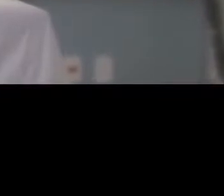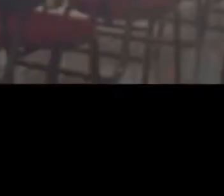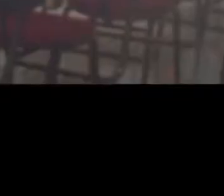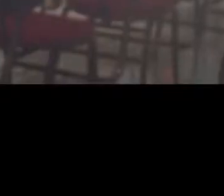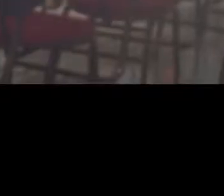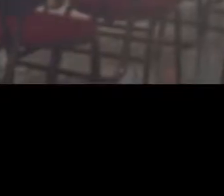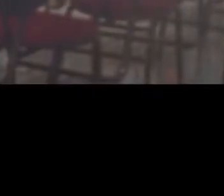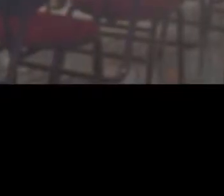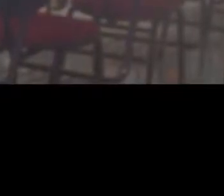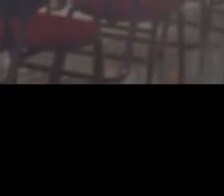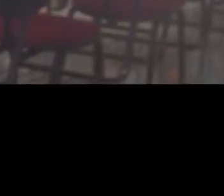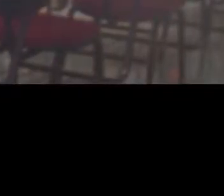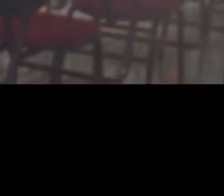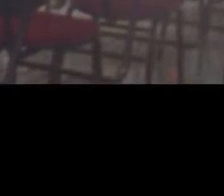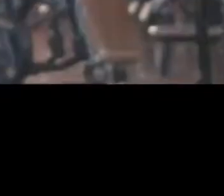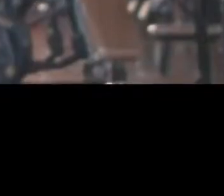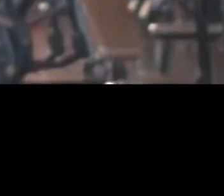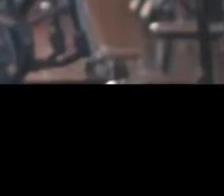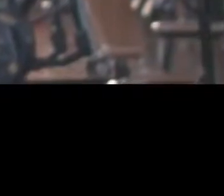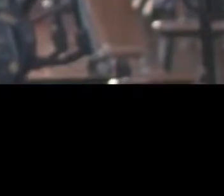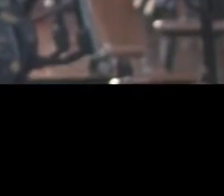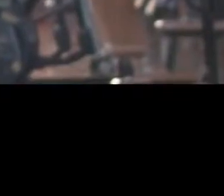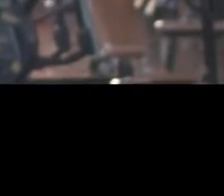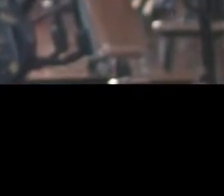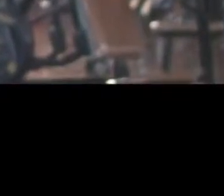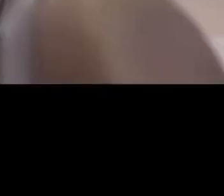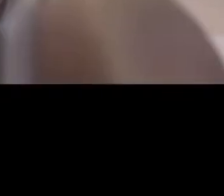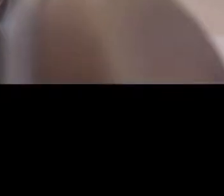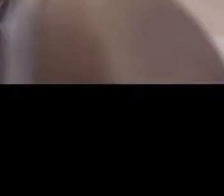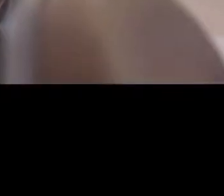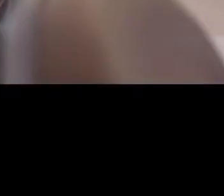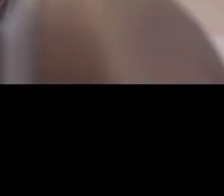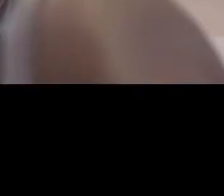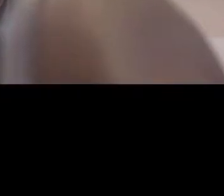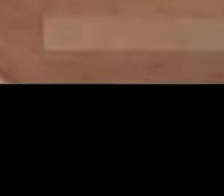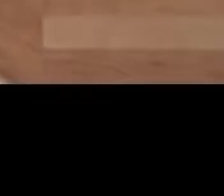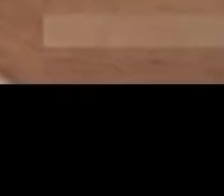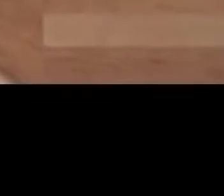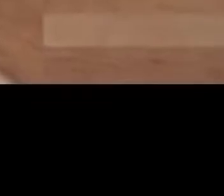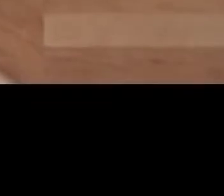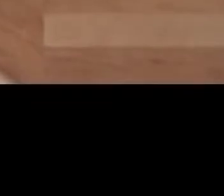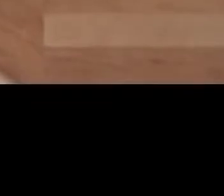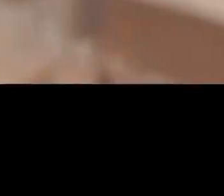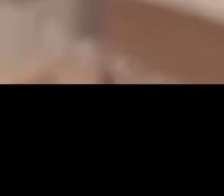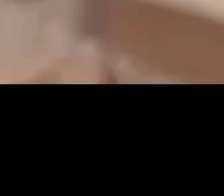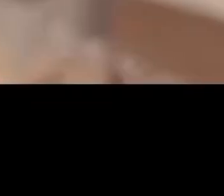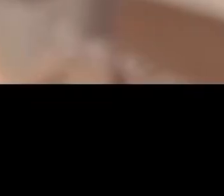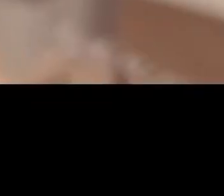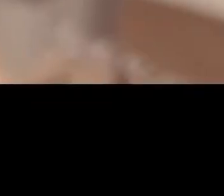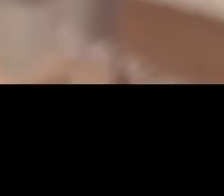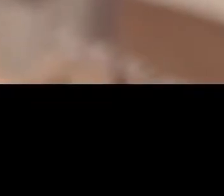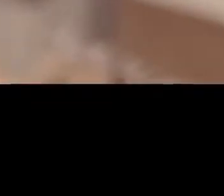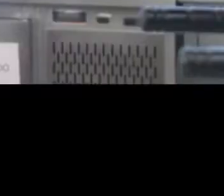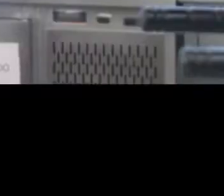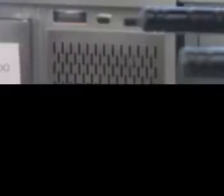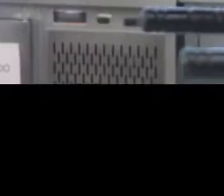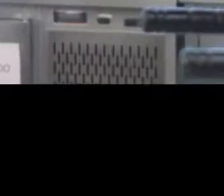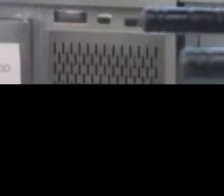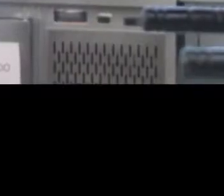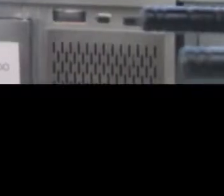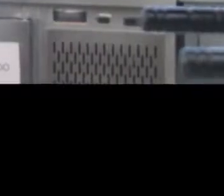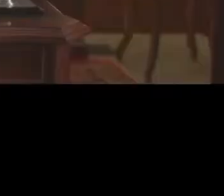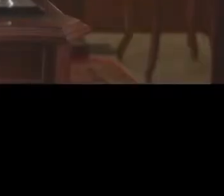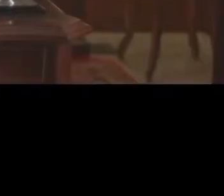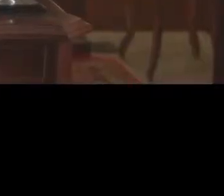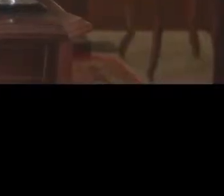meu talento, meu amor pela minha família, minha inteligência, meu desempenho na escola, no trabalho, passei a me aceitar como eu sou. Hoje eu